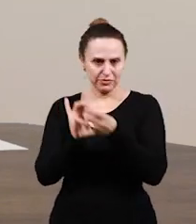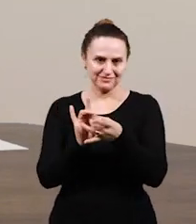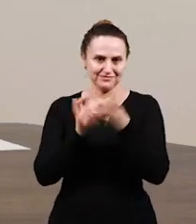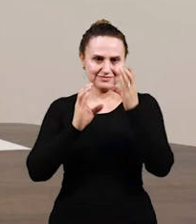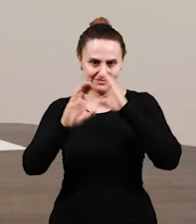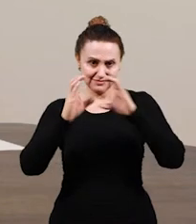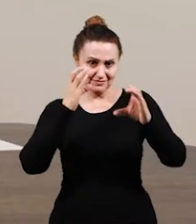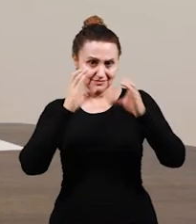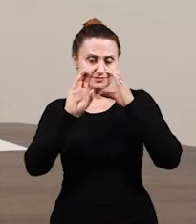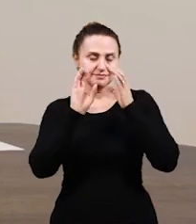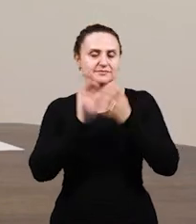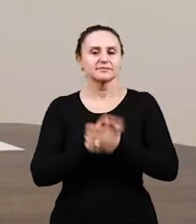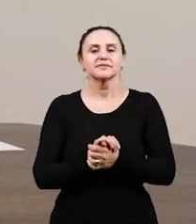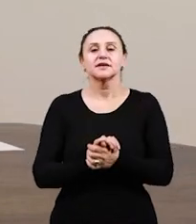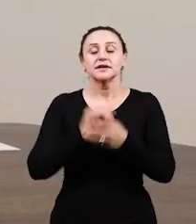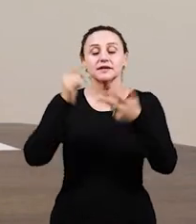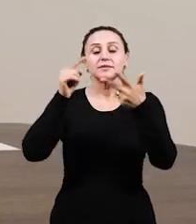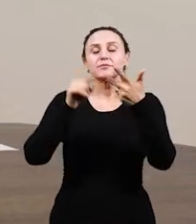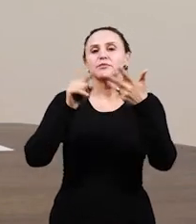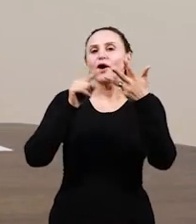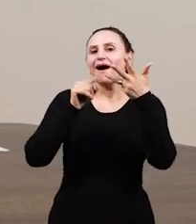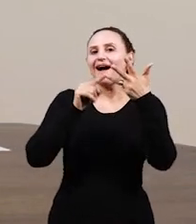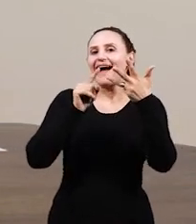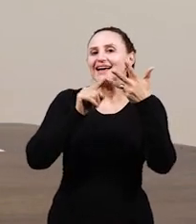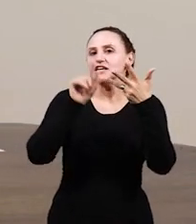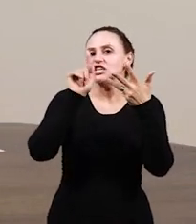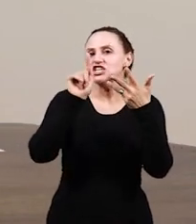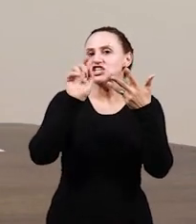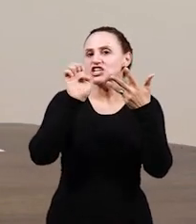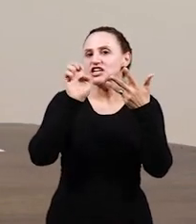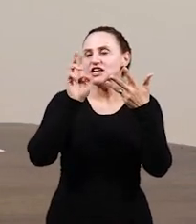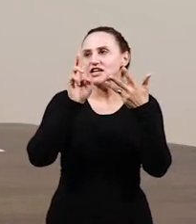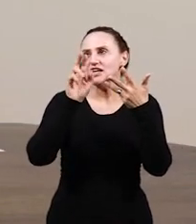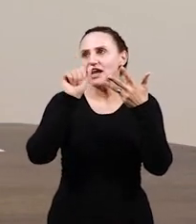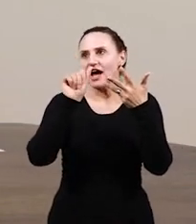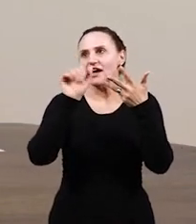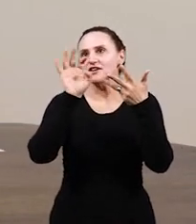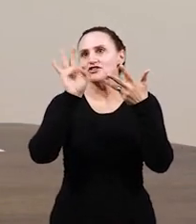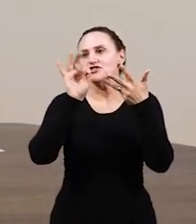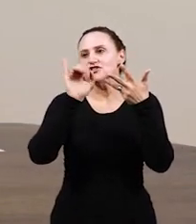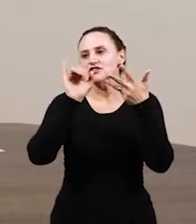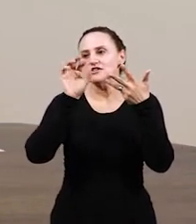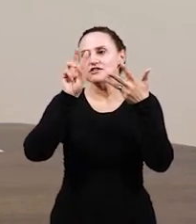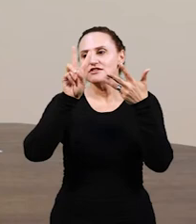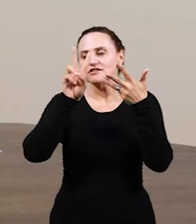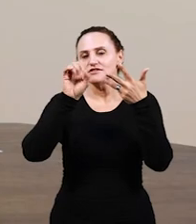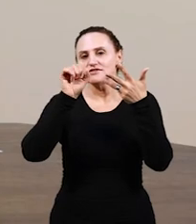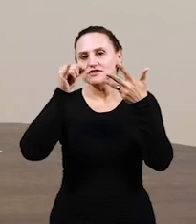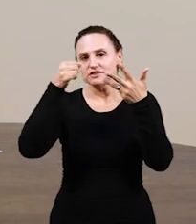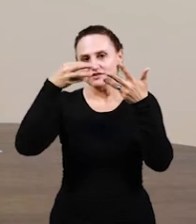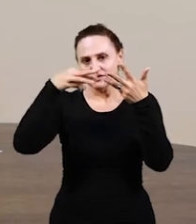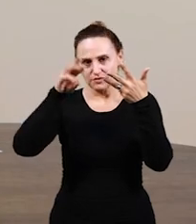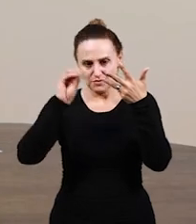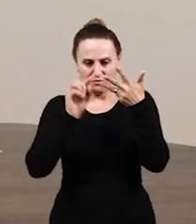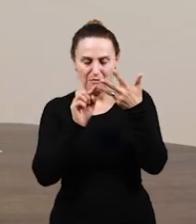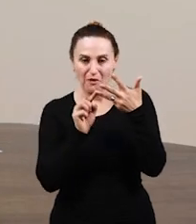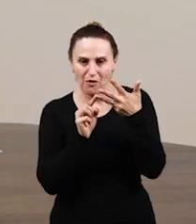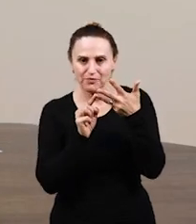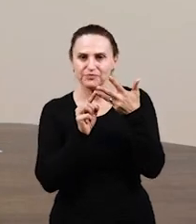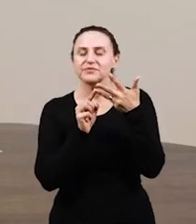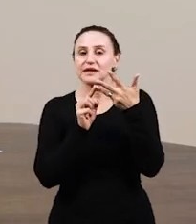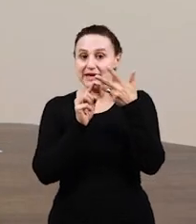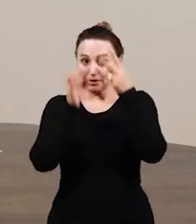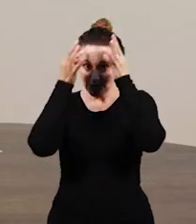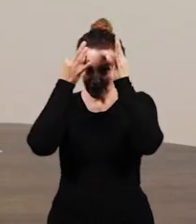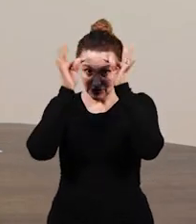comunicação depois o funcionalismo chegamos ao gerativismo gerativismo é uma corrente linguística